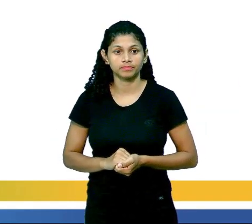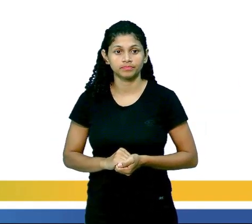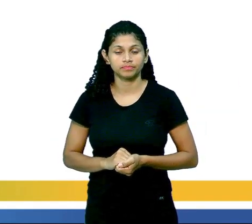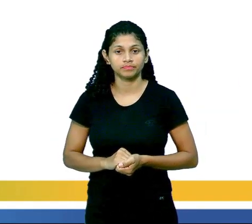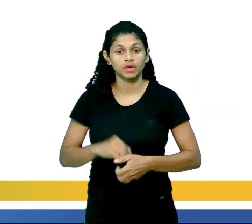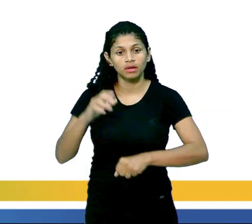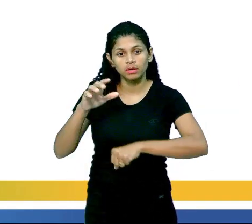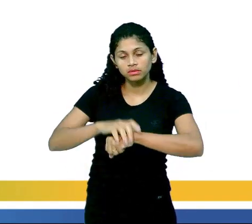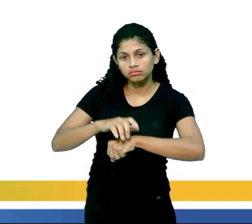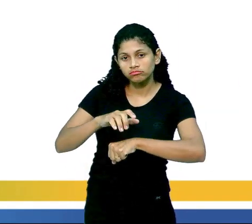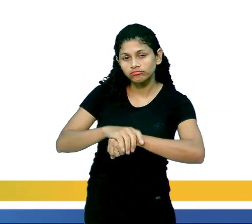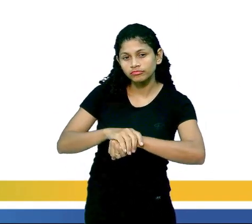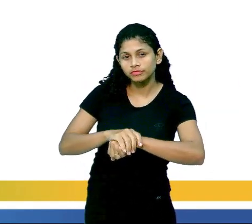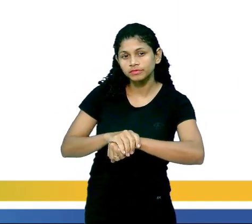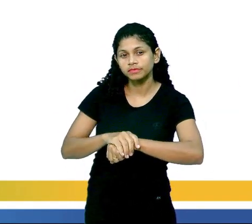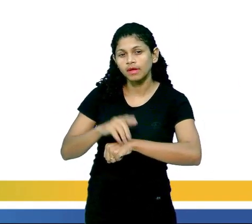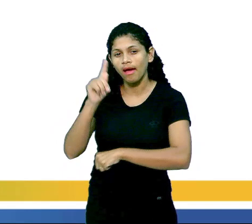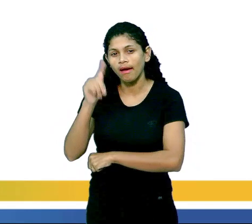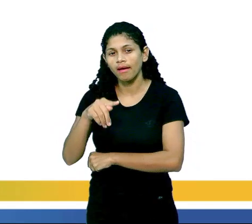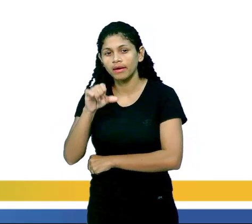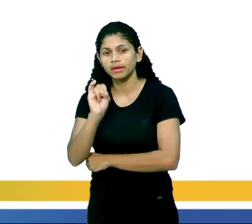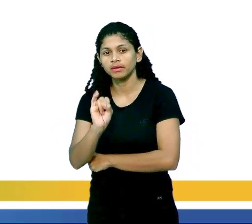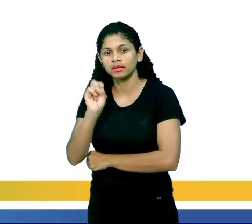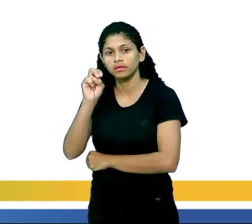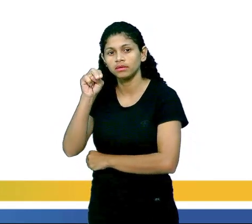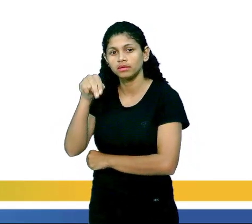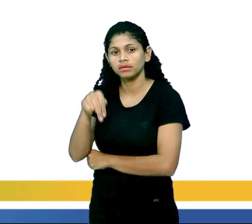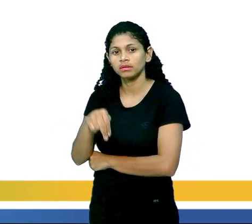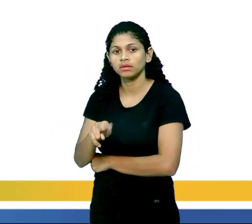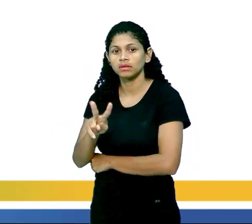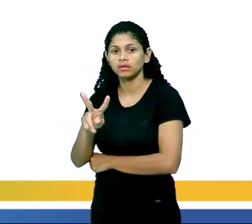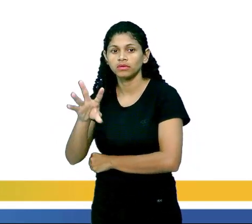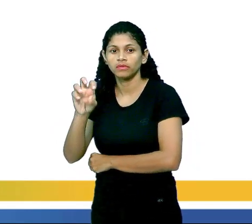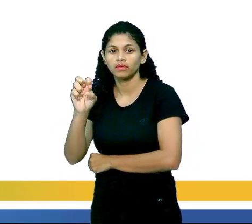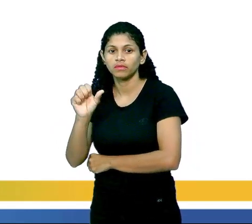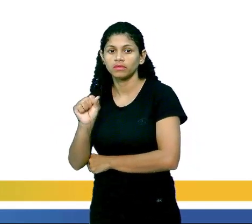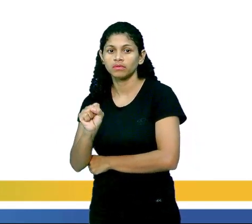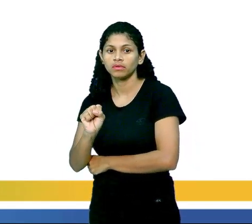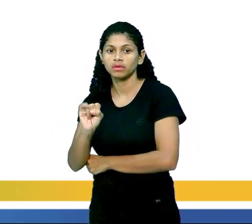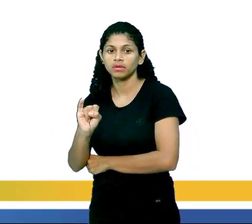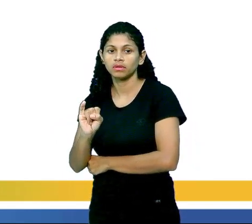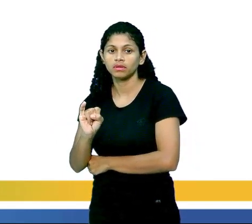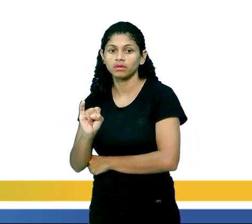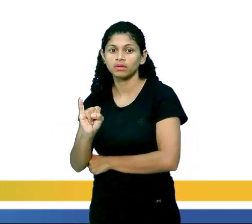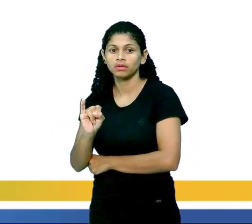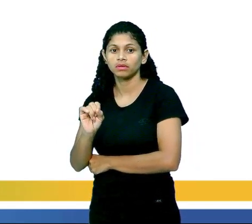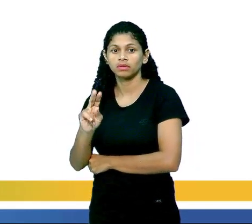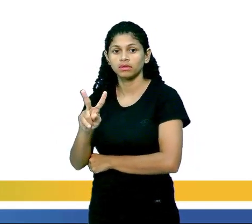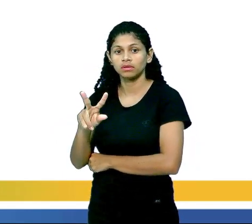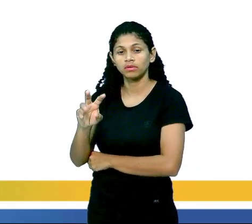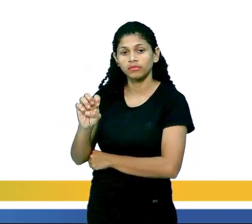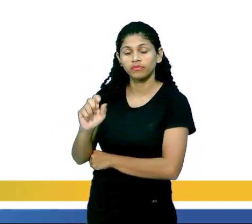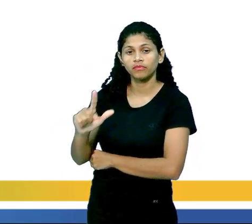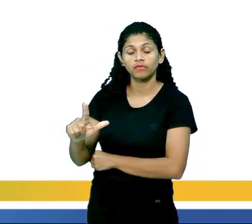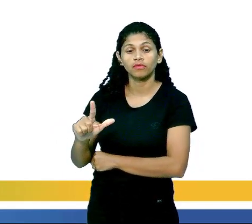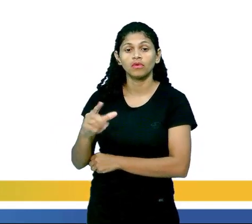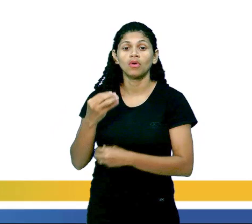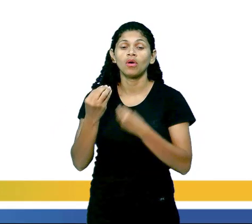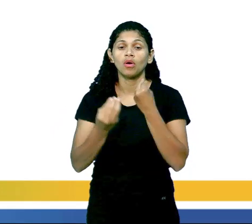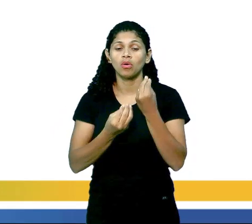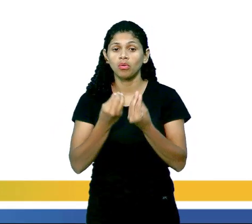A função é inversível se ela é bijetora, ou seja, sobrejetora